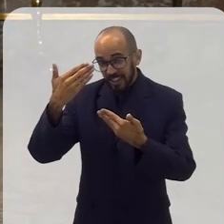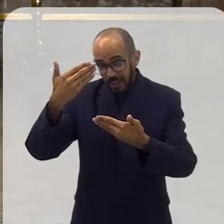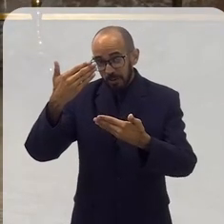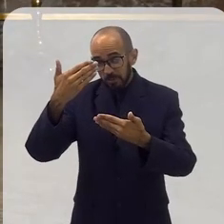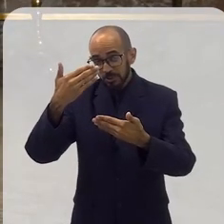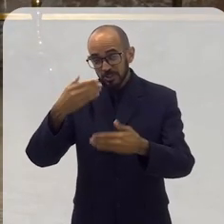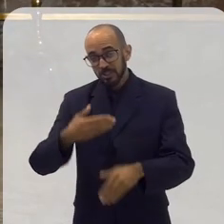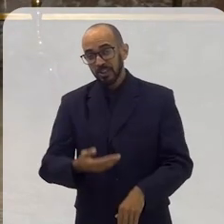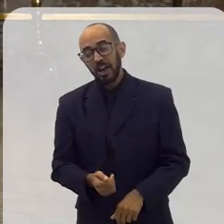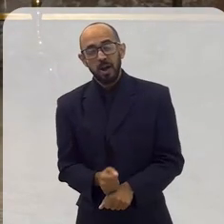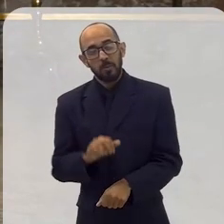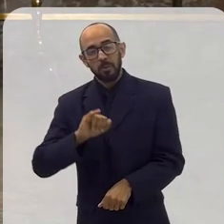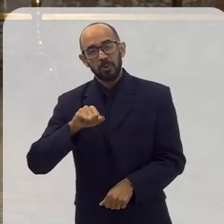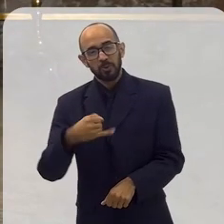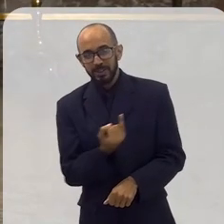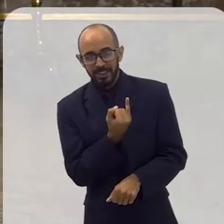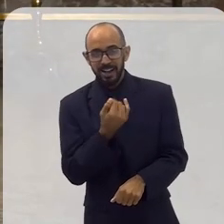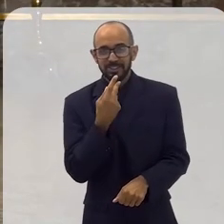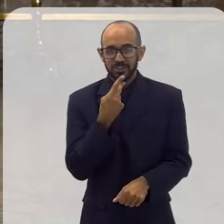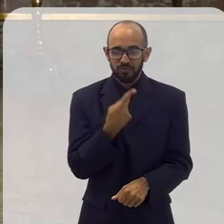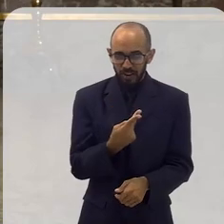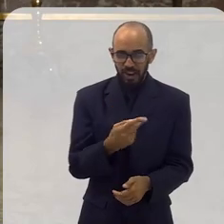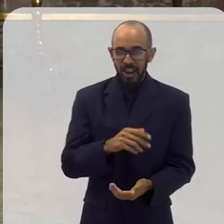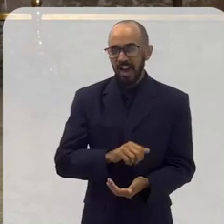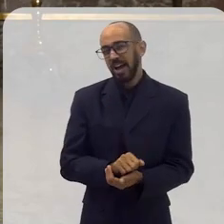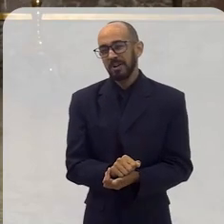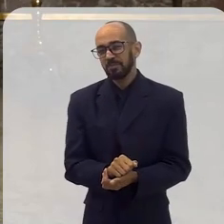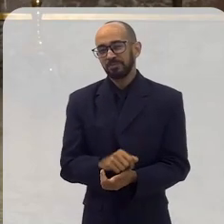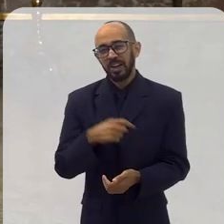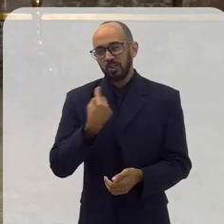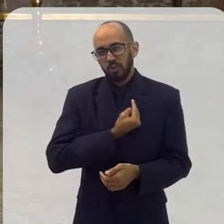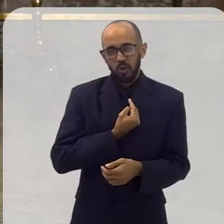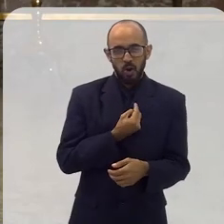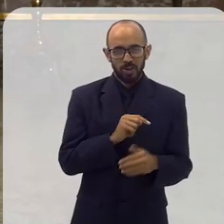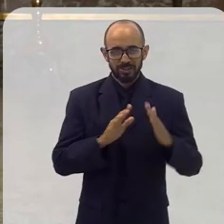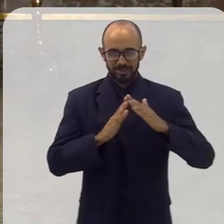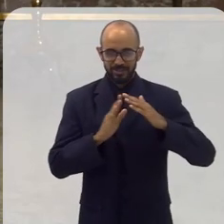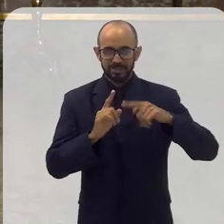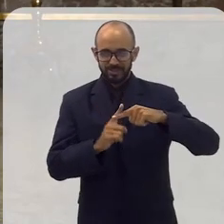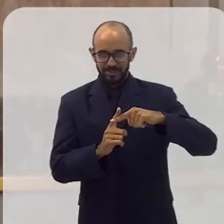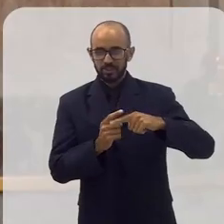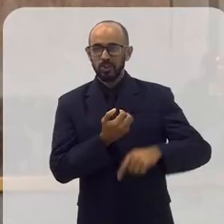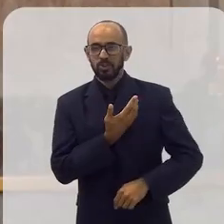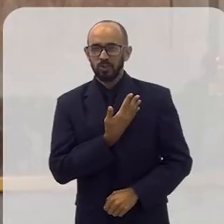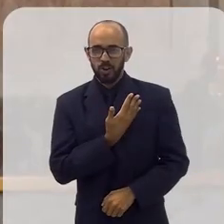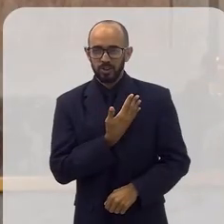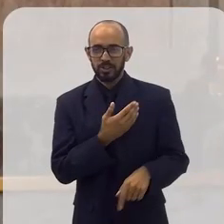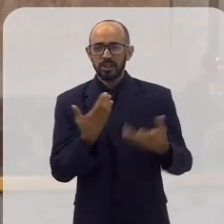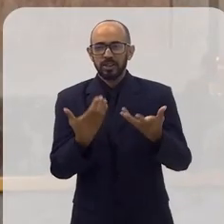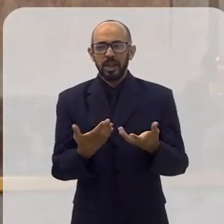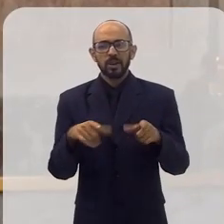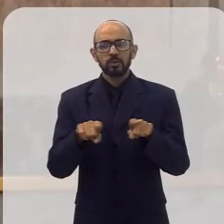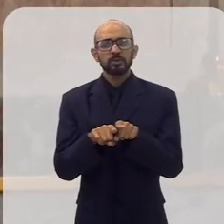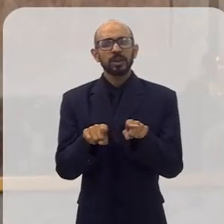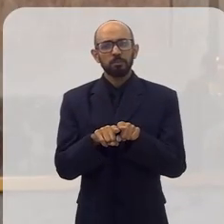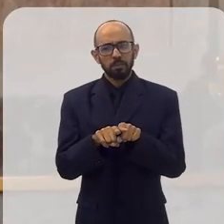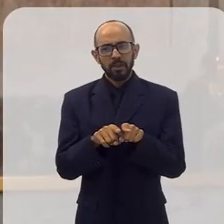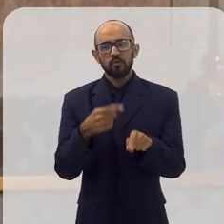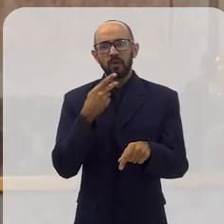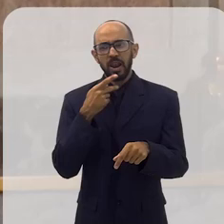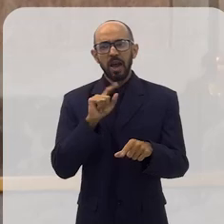Agradecemos muito a oportunidade de falar sobre a nossa Igreja Ortodoxa. Eu quero